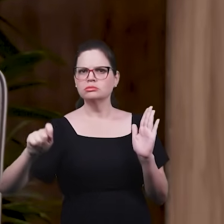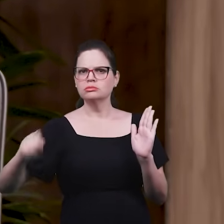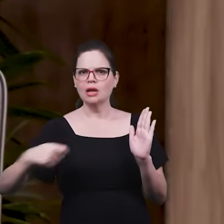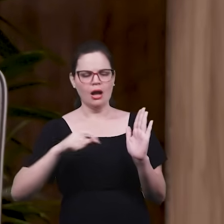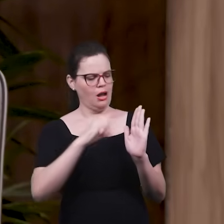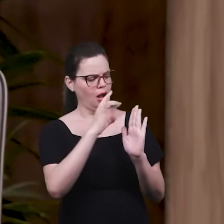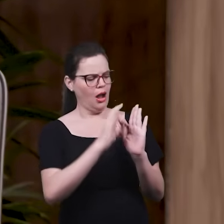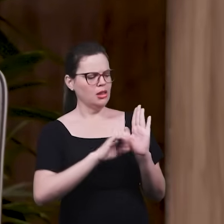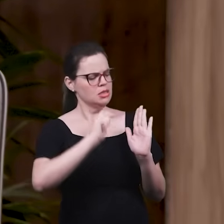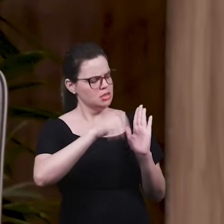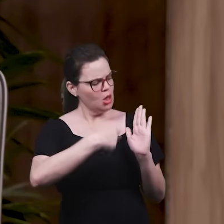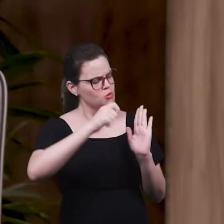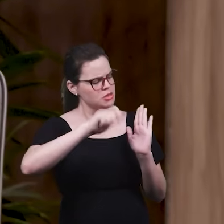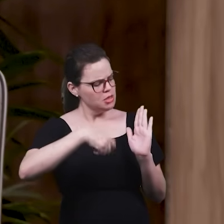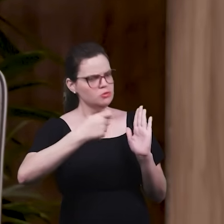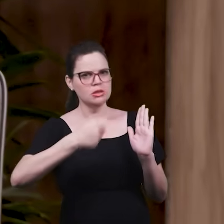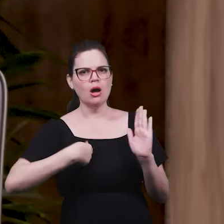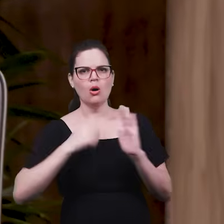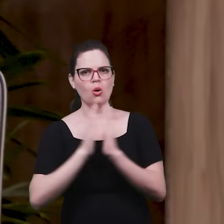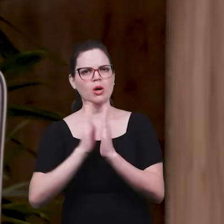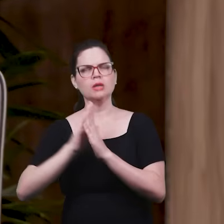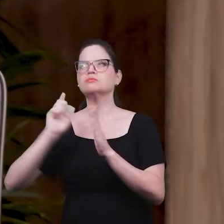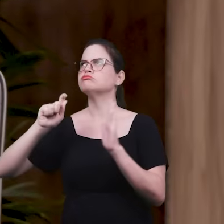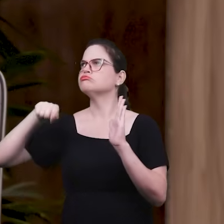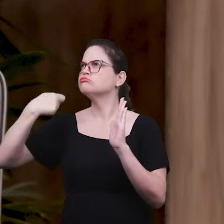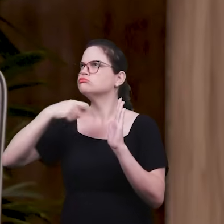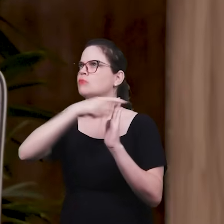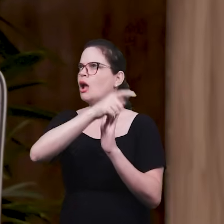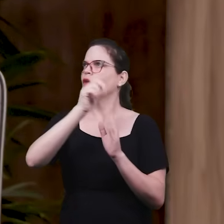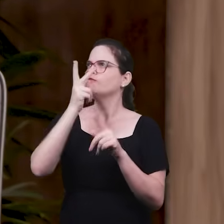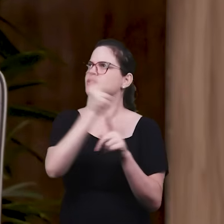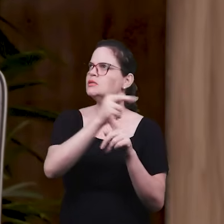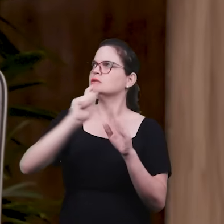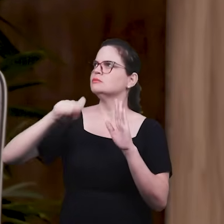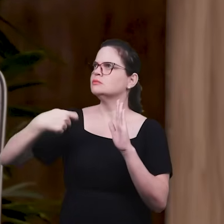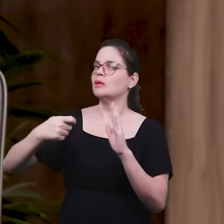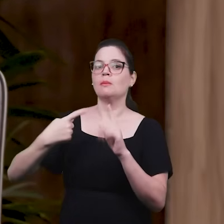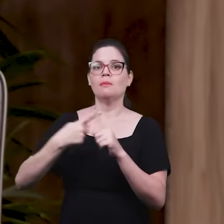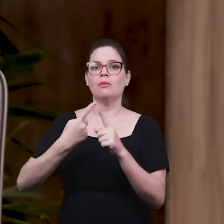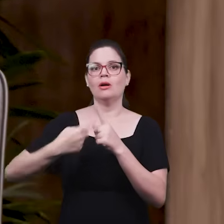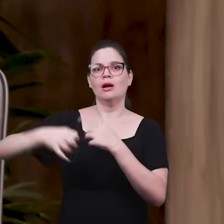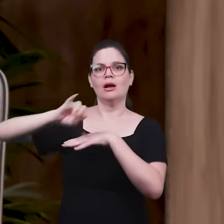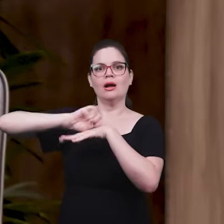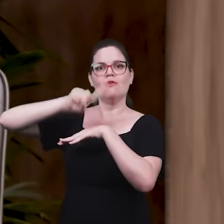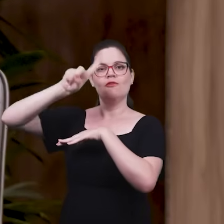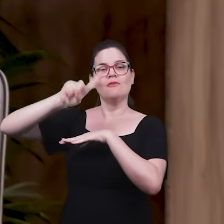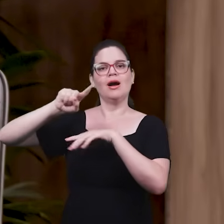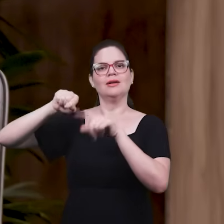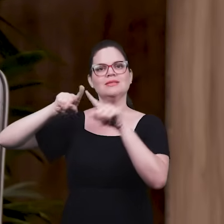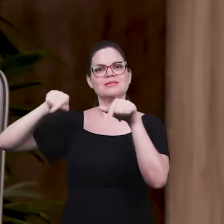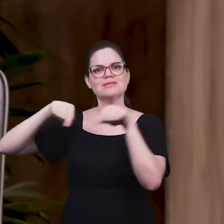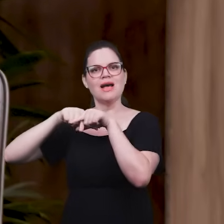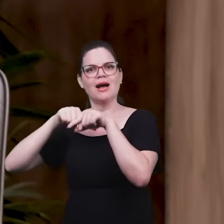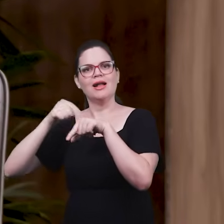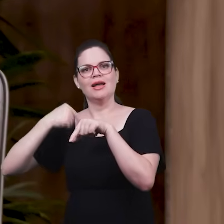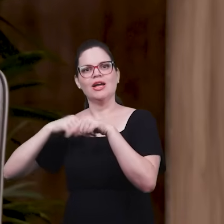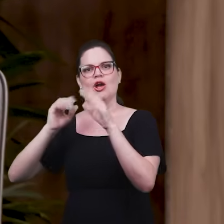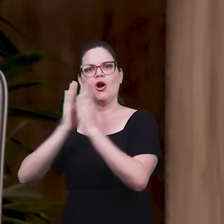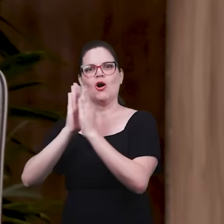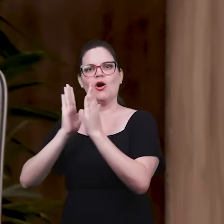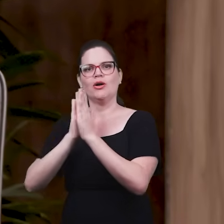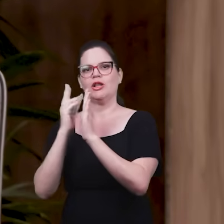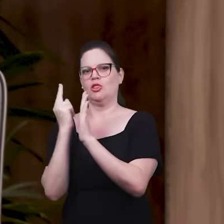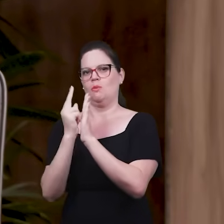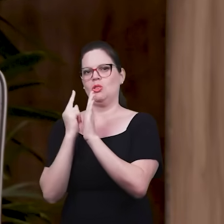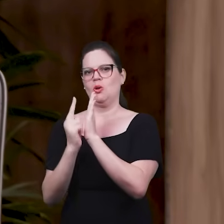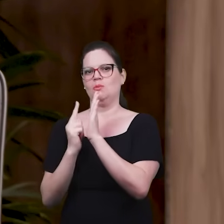no final do culto, alguns grupos sobem para os anexos e começam a orar citando aqueles nomes. Porque faz